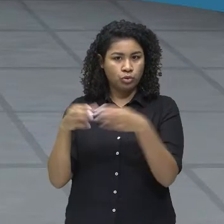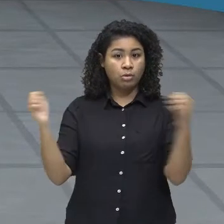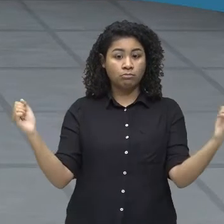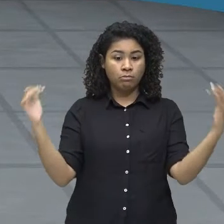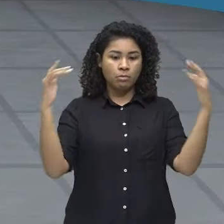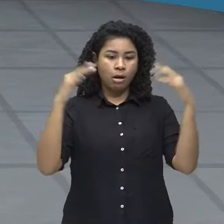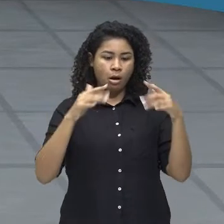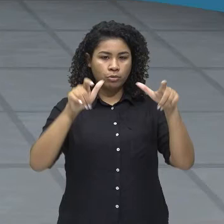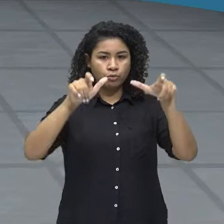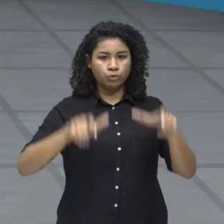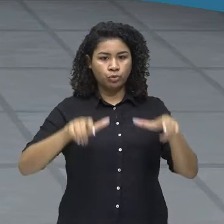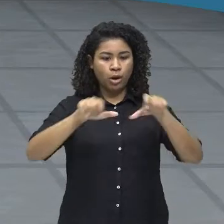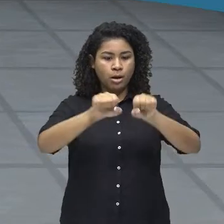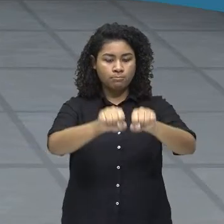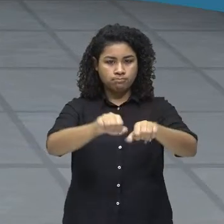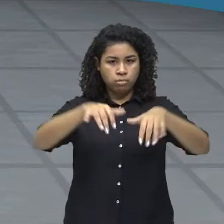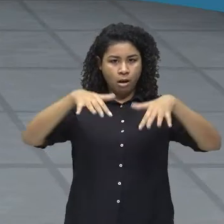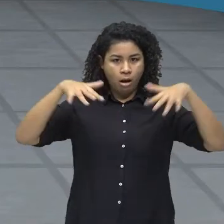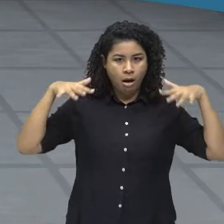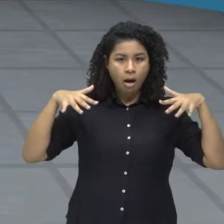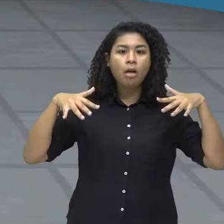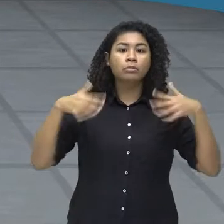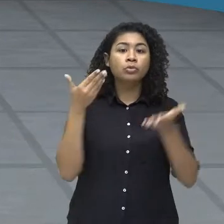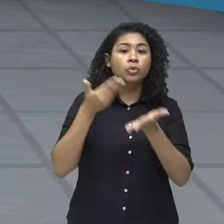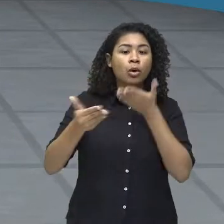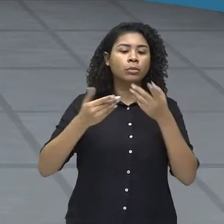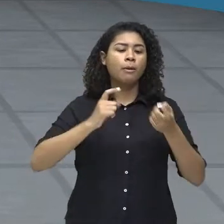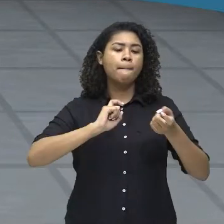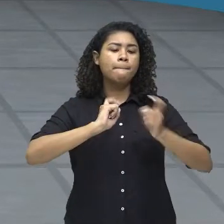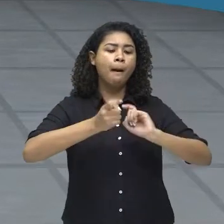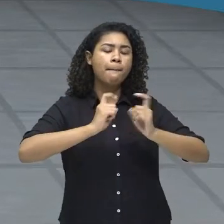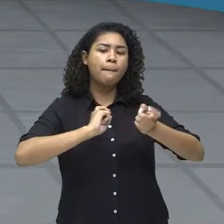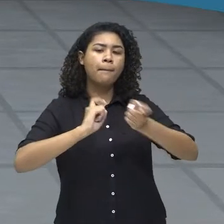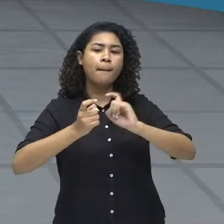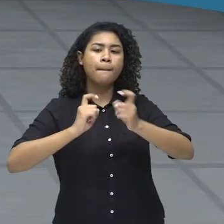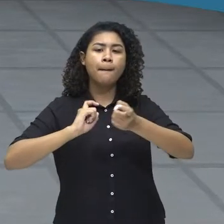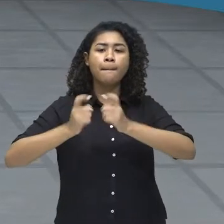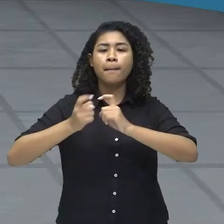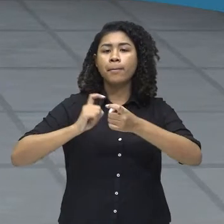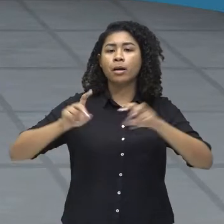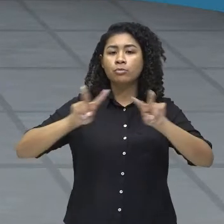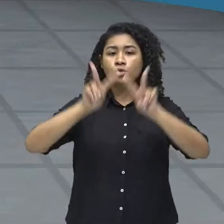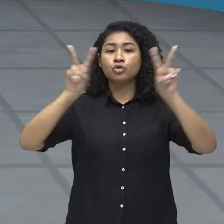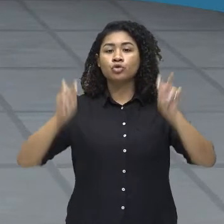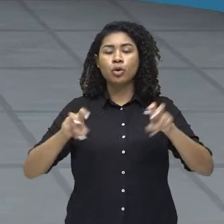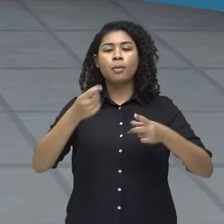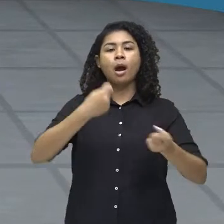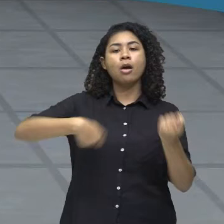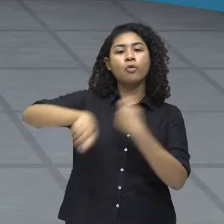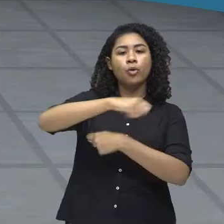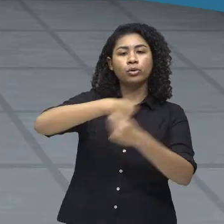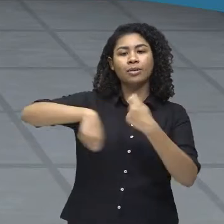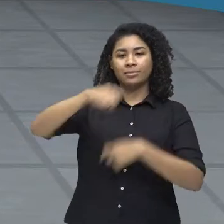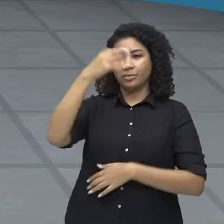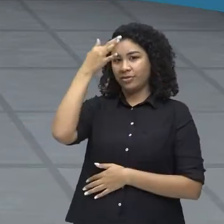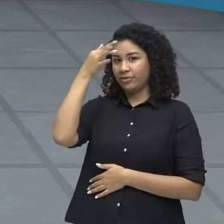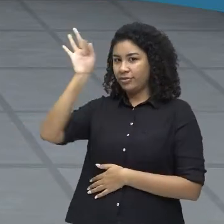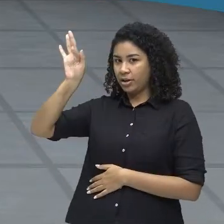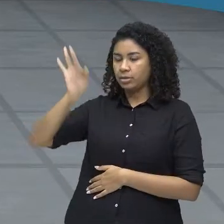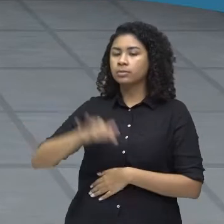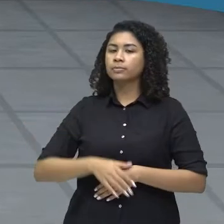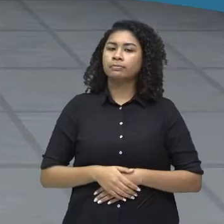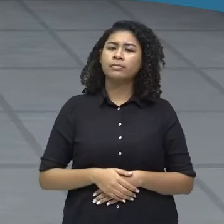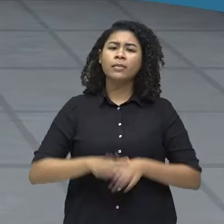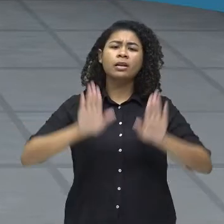nessa Assembleia, resolveram colocar como pauta principal a questão econômica francesa. Por que eles fizeram isso,